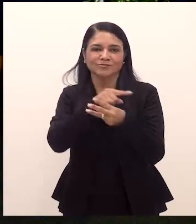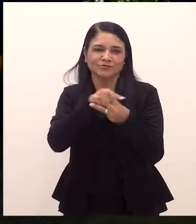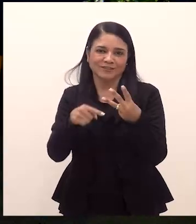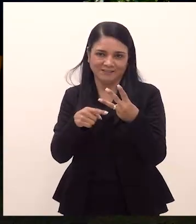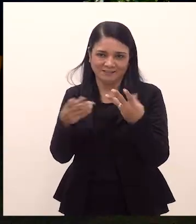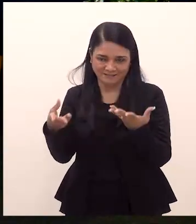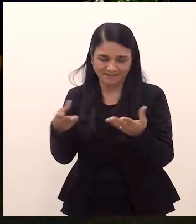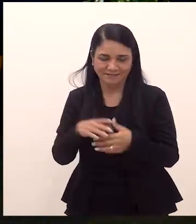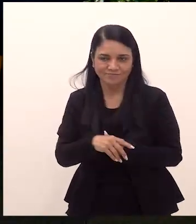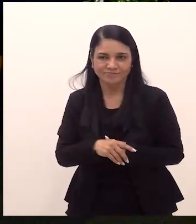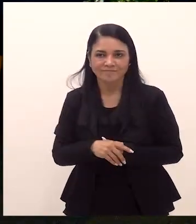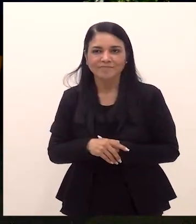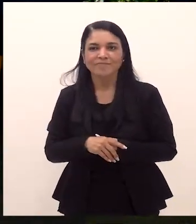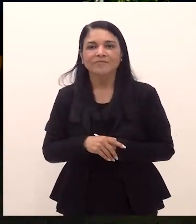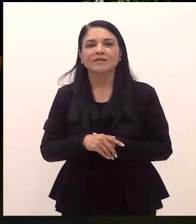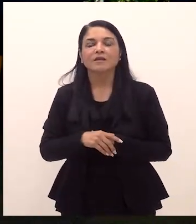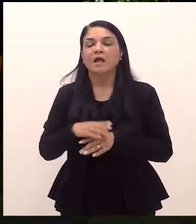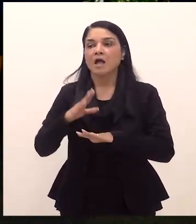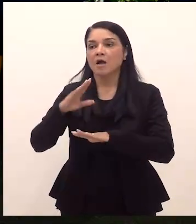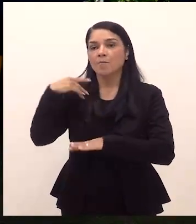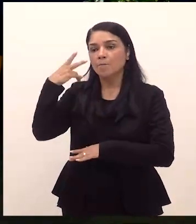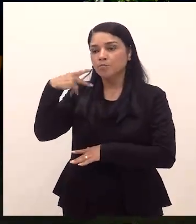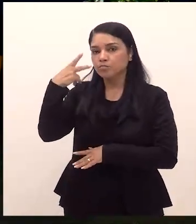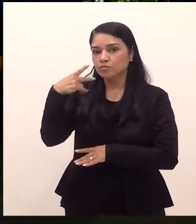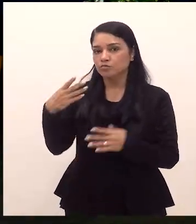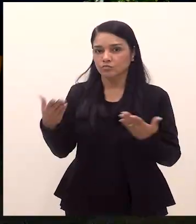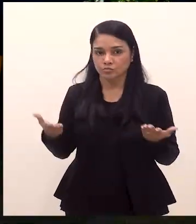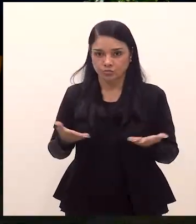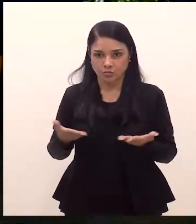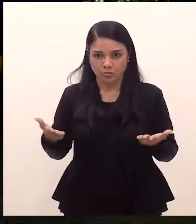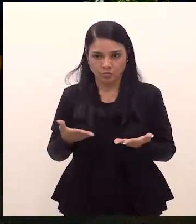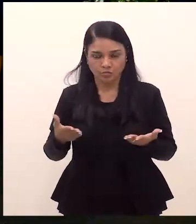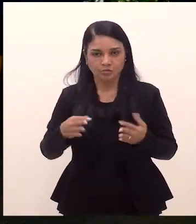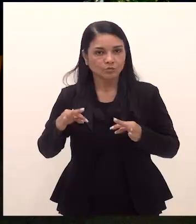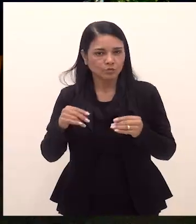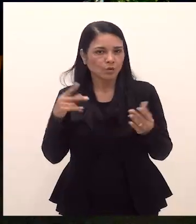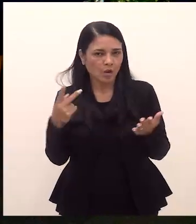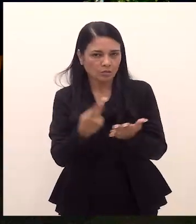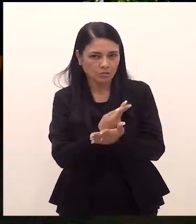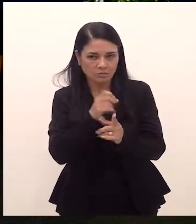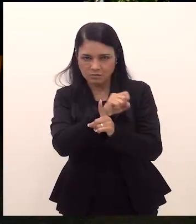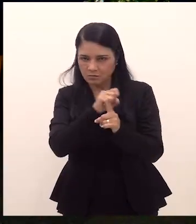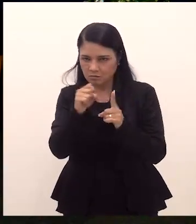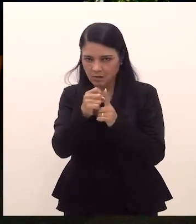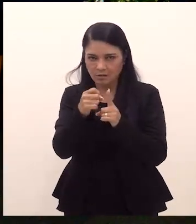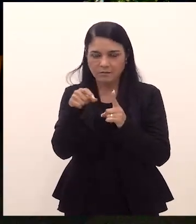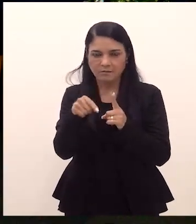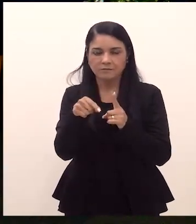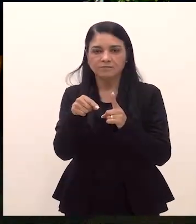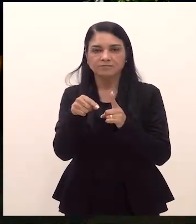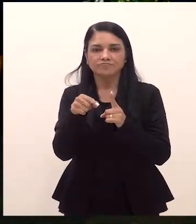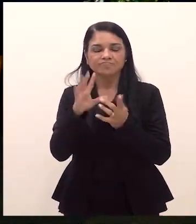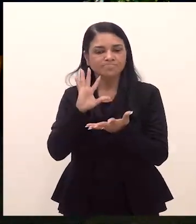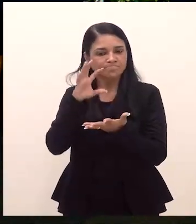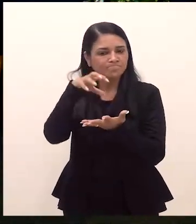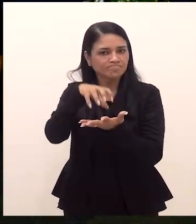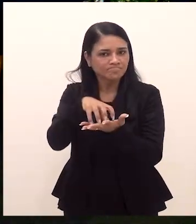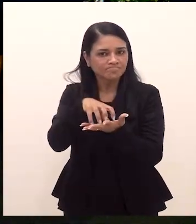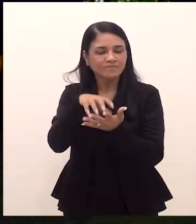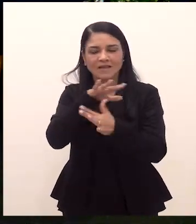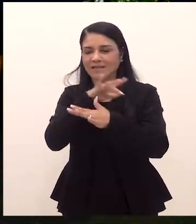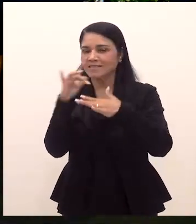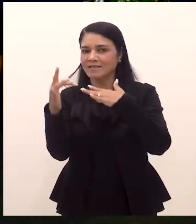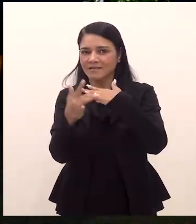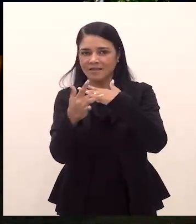se encontram? Segmentos se encontram a partir do momento em que a política hoje, todos os acontecimentos sociais, eles passam a